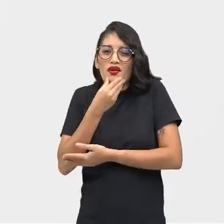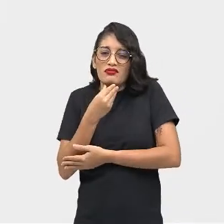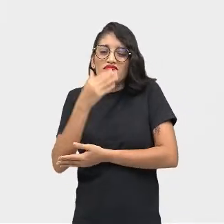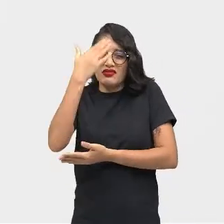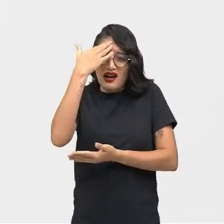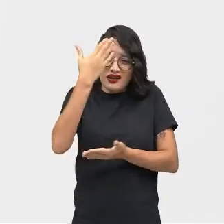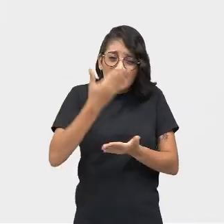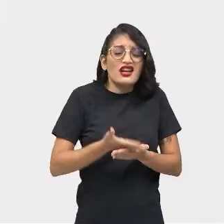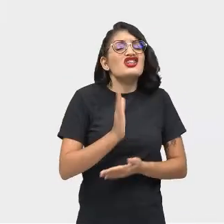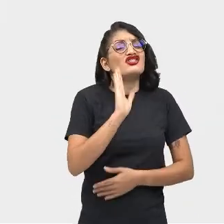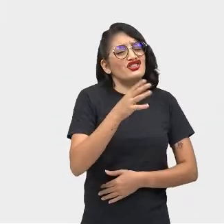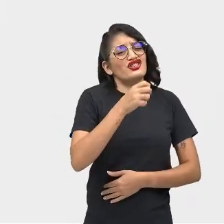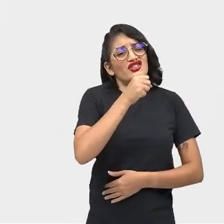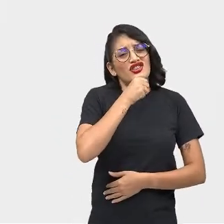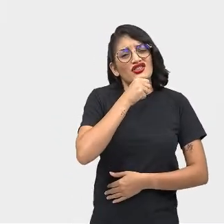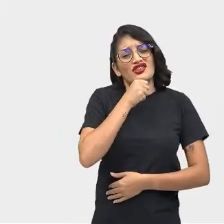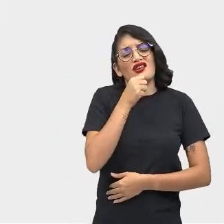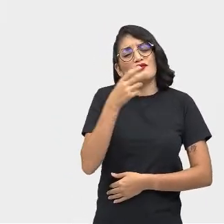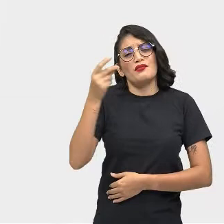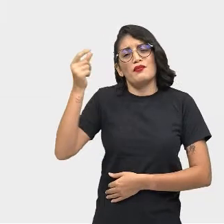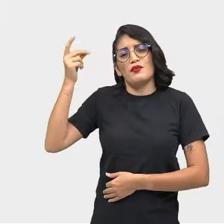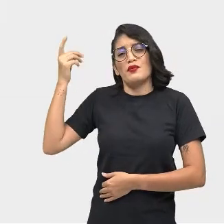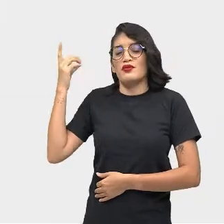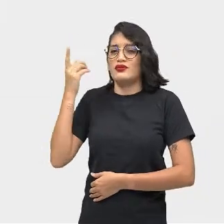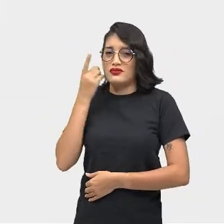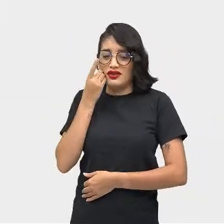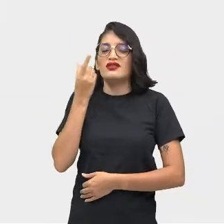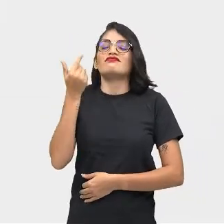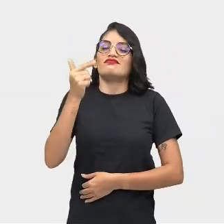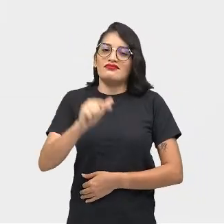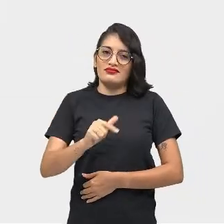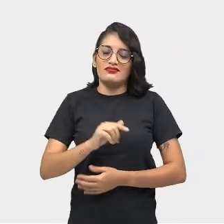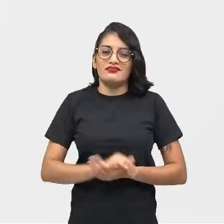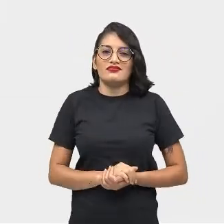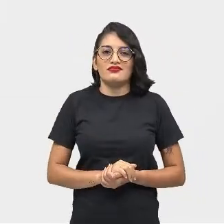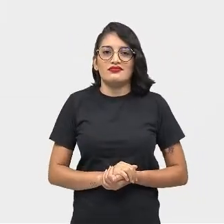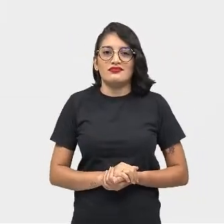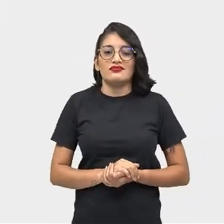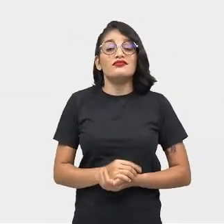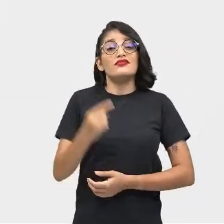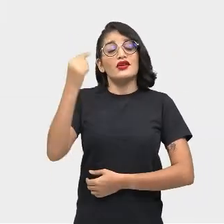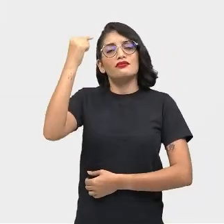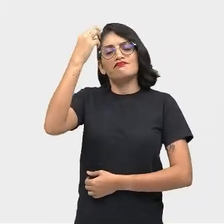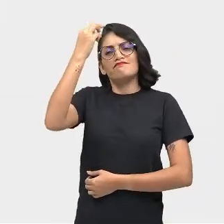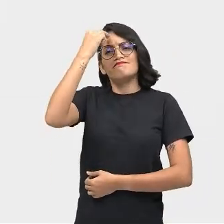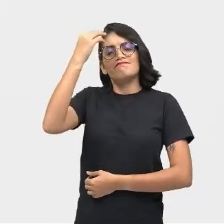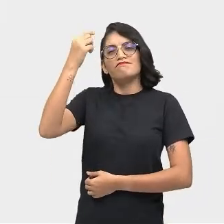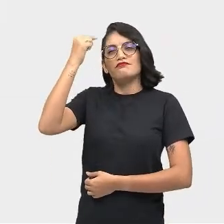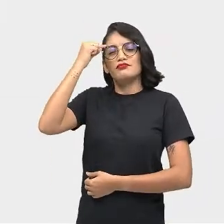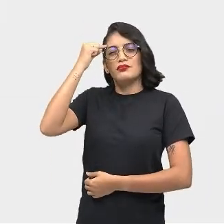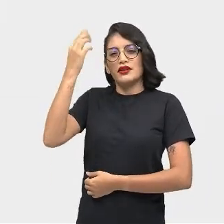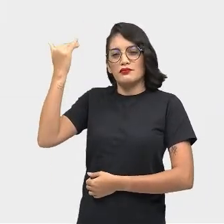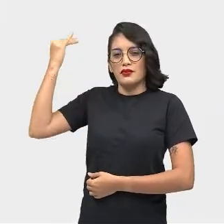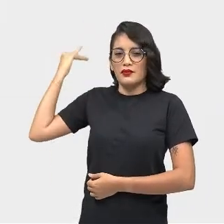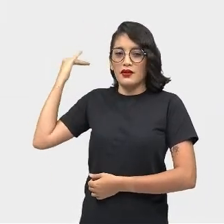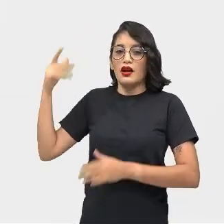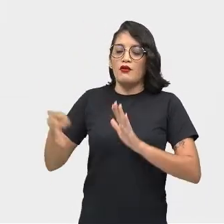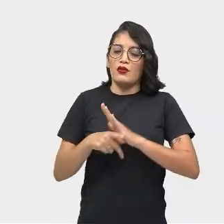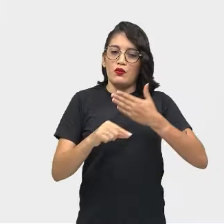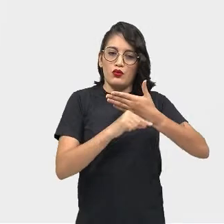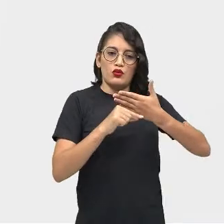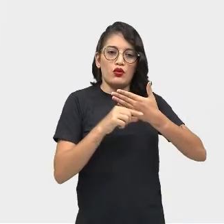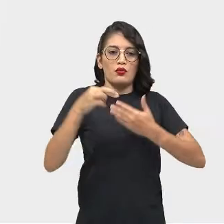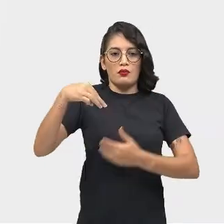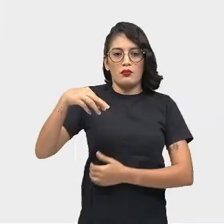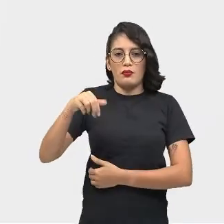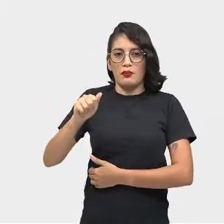que envelheceu um dia de repente. Então, a recordação, nós temos aqui, ó, Mário Quintana apresentando,